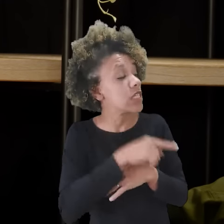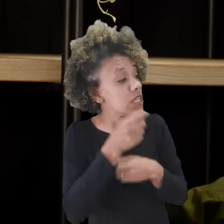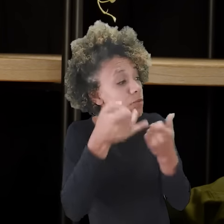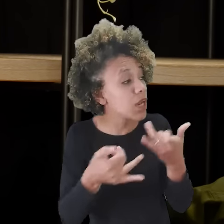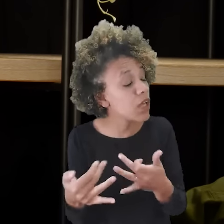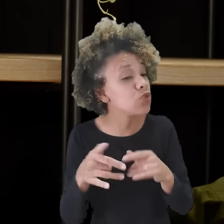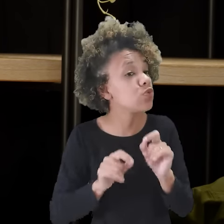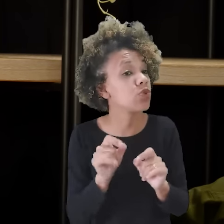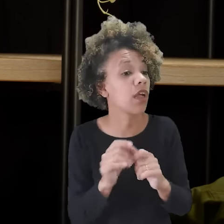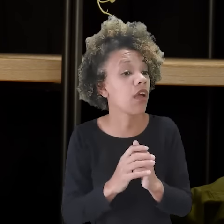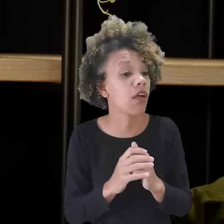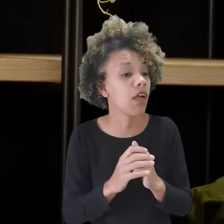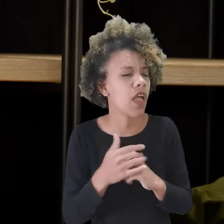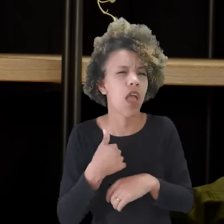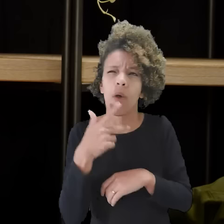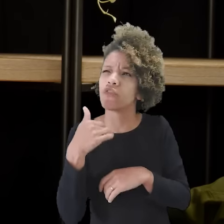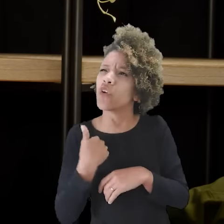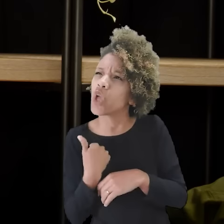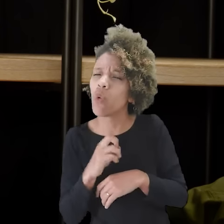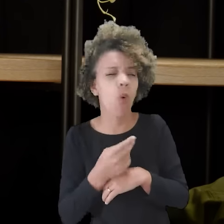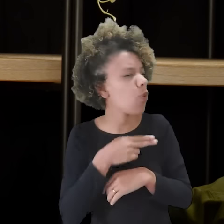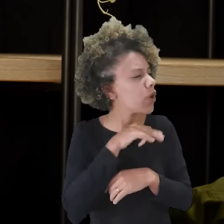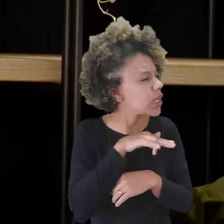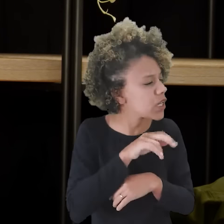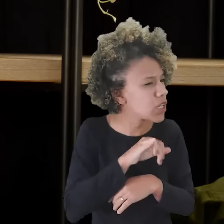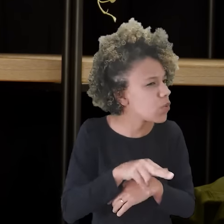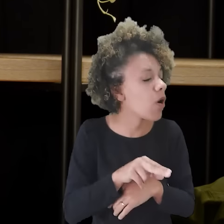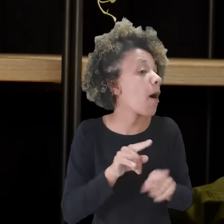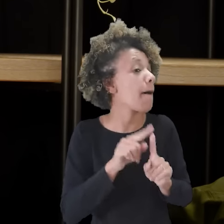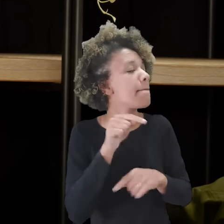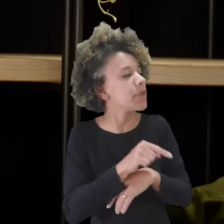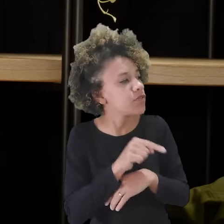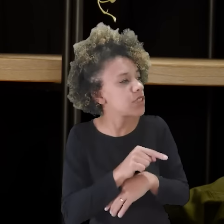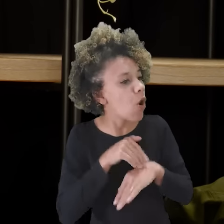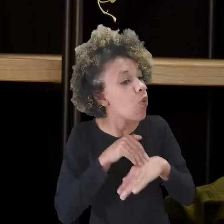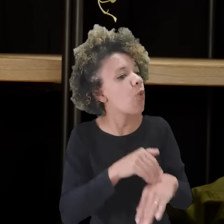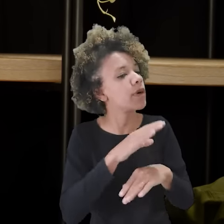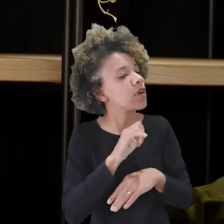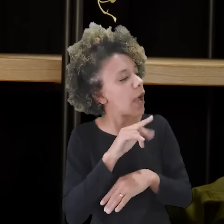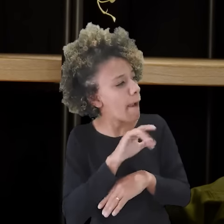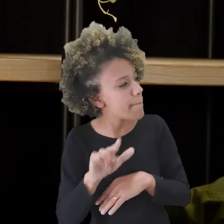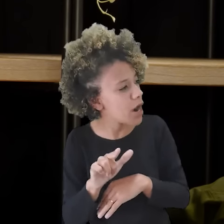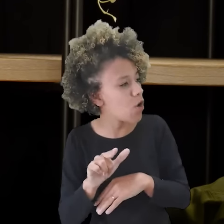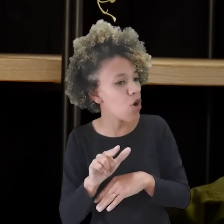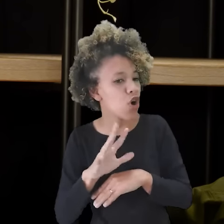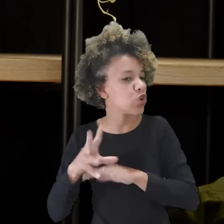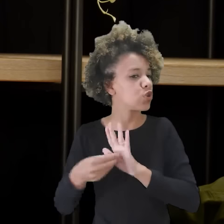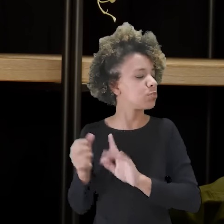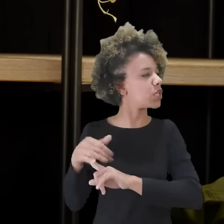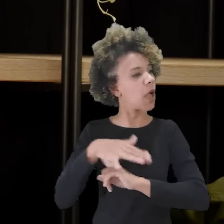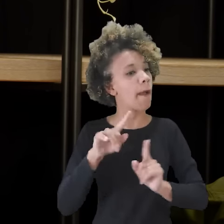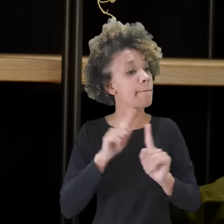contando assim do tipo eu acho que fui eu alguém te perguntou alguma coisa do tipo assim tu é o cara do do culpa do Cabral todo mundo tá bombando